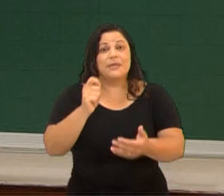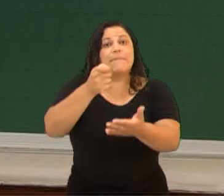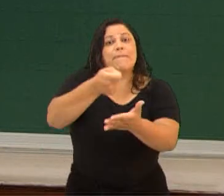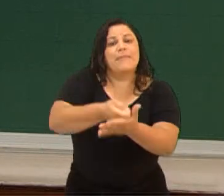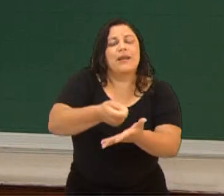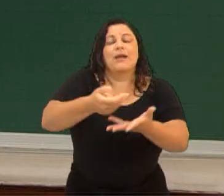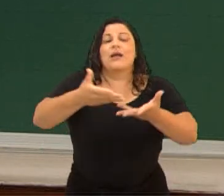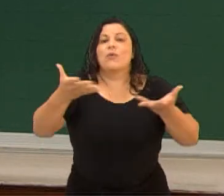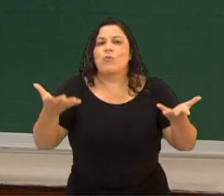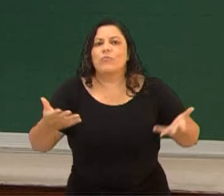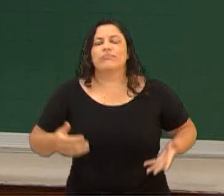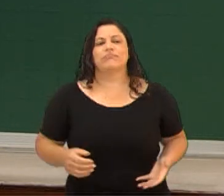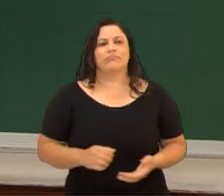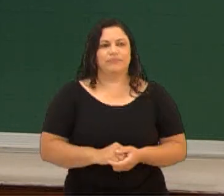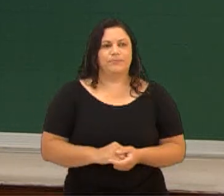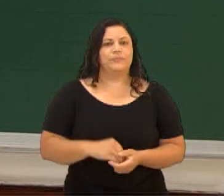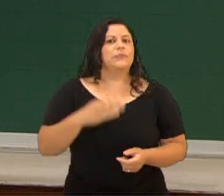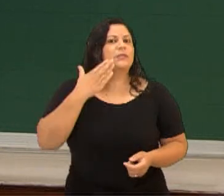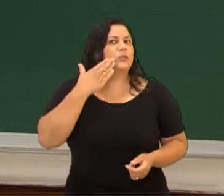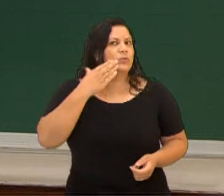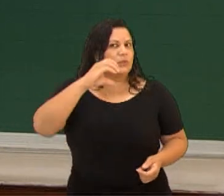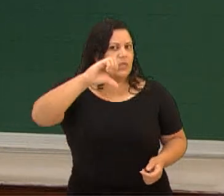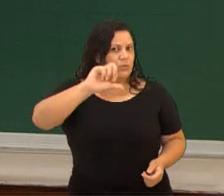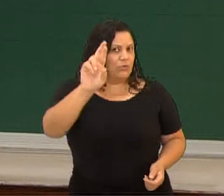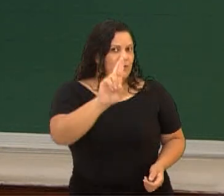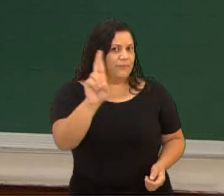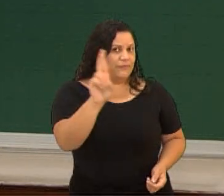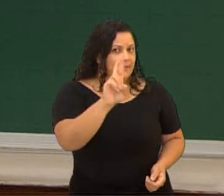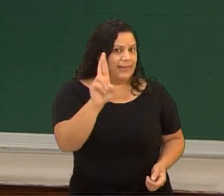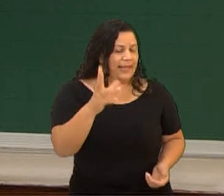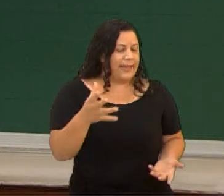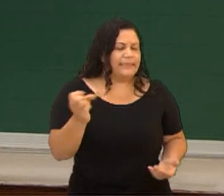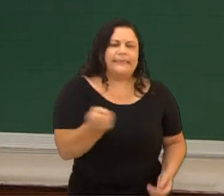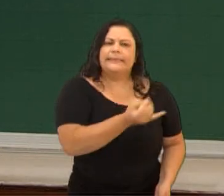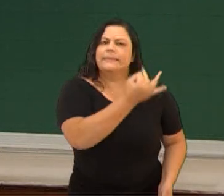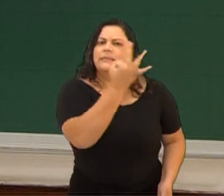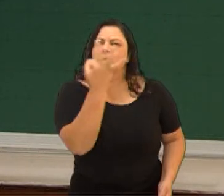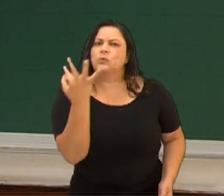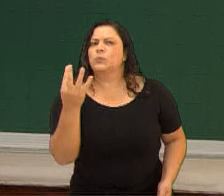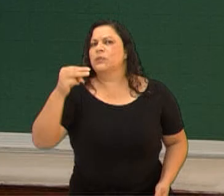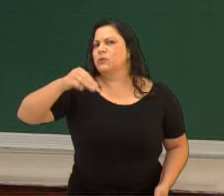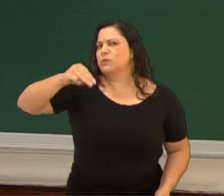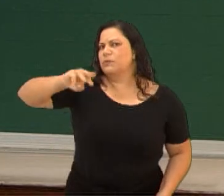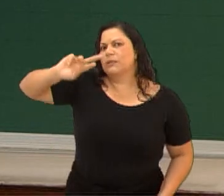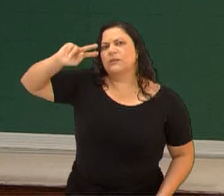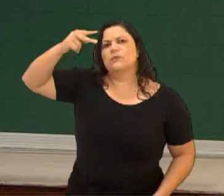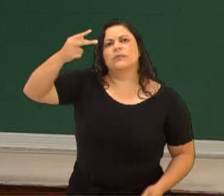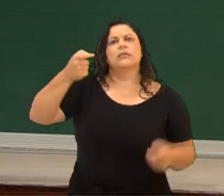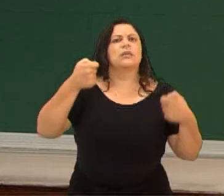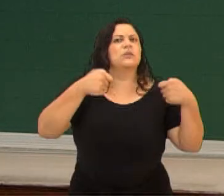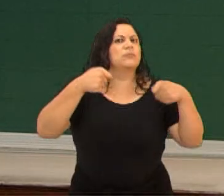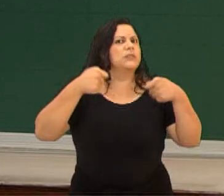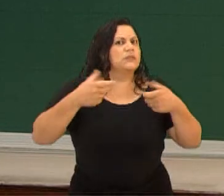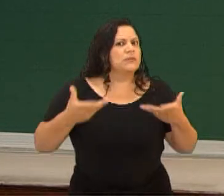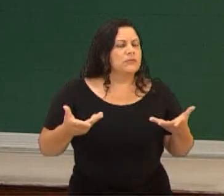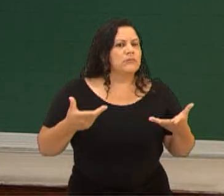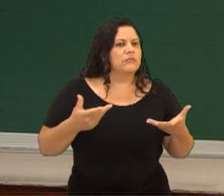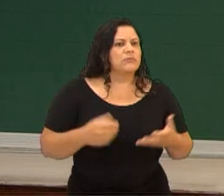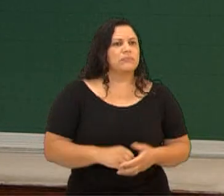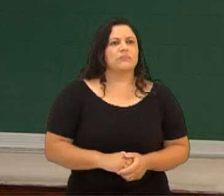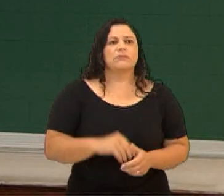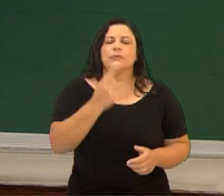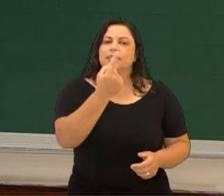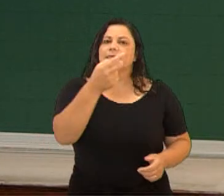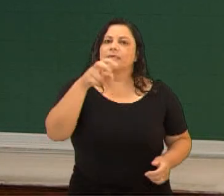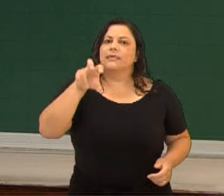desse material é R$ 9,00. Quantos metros quadrados eu preciso usar ele aqui, ó? Em 150. Para eu